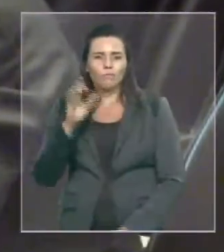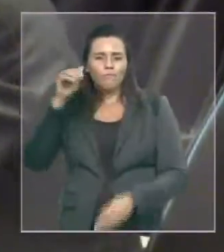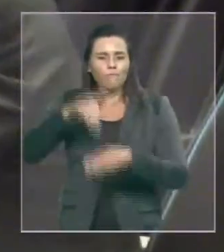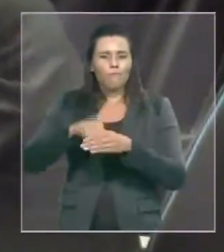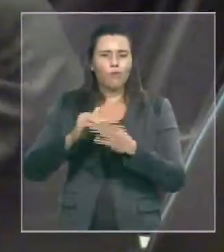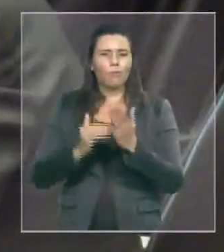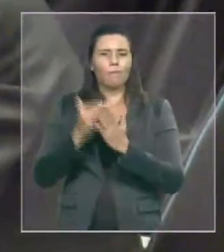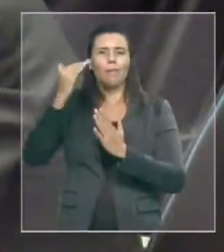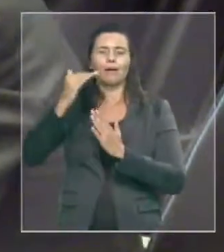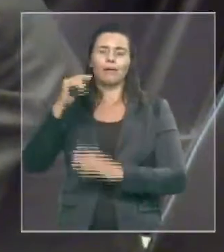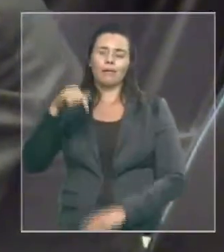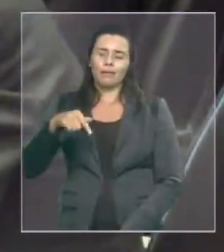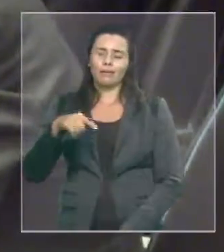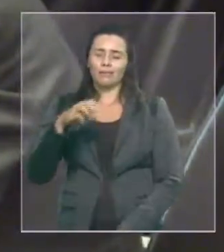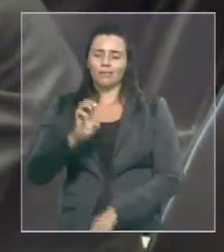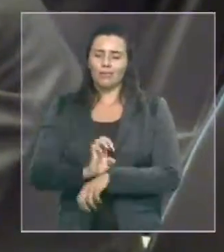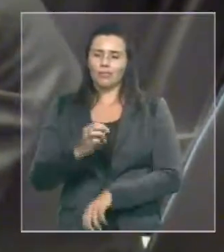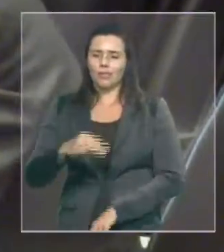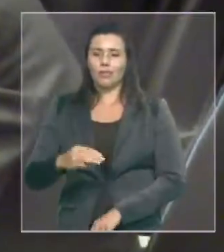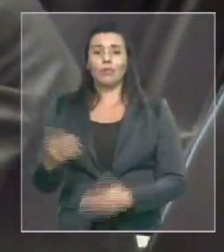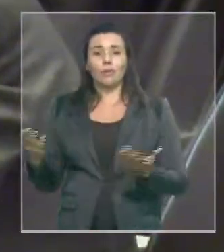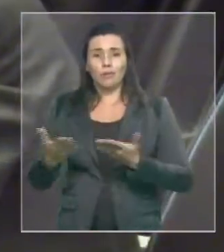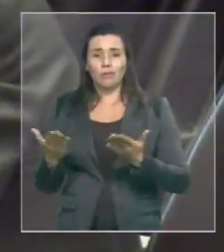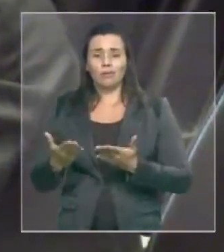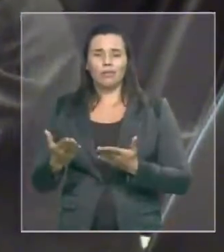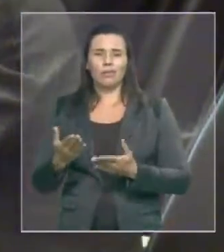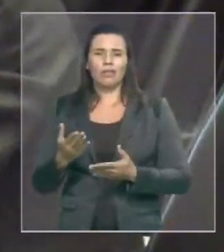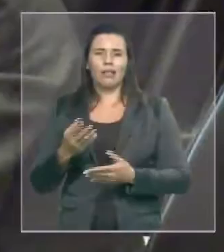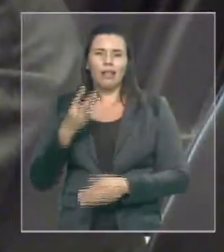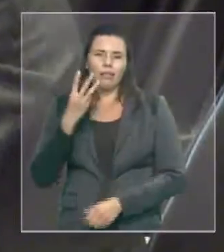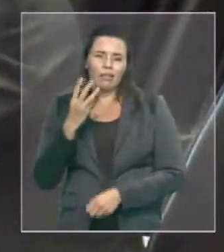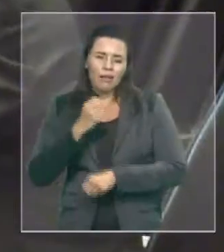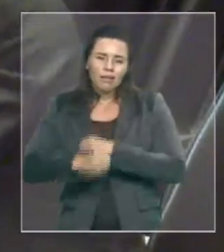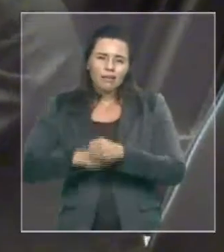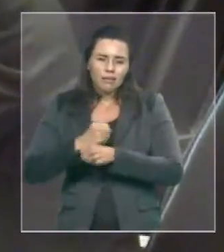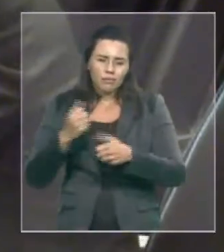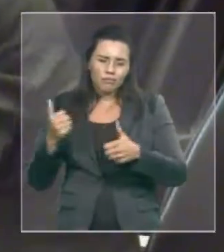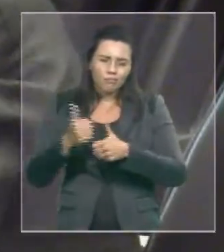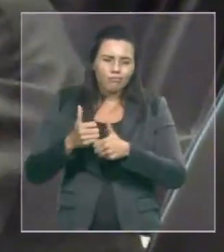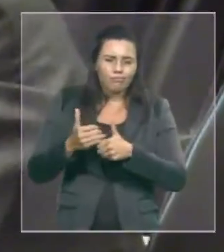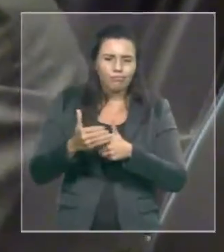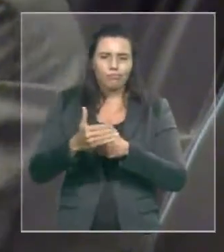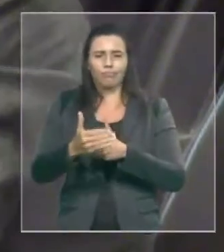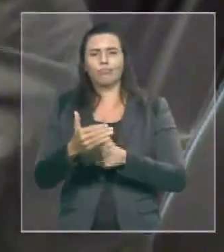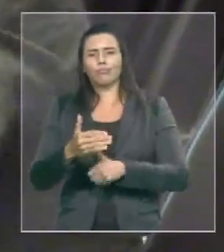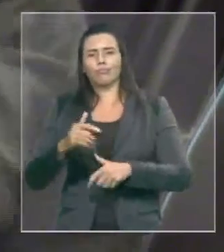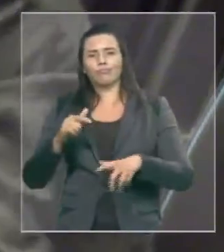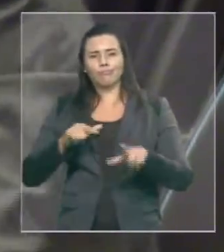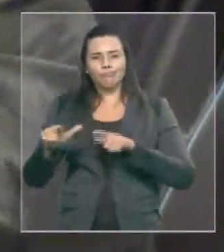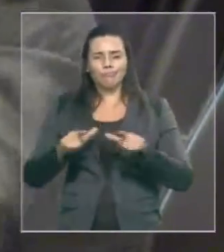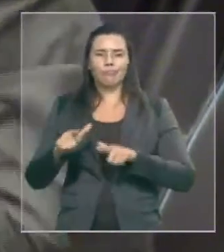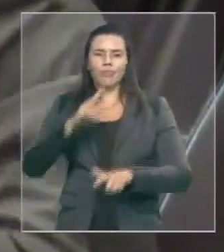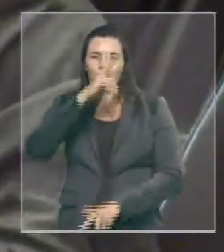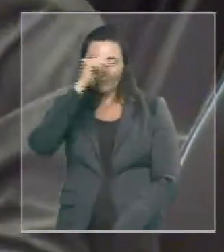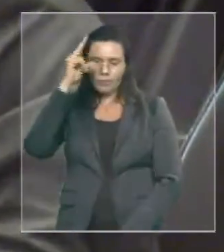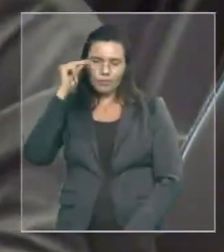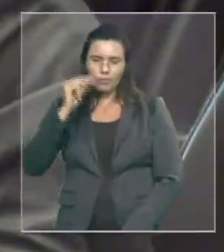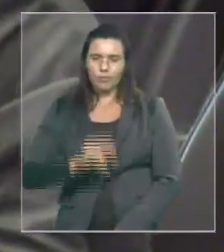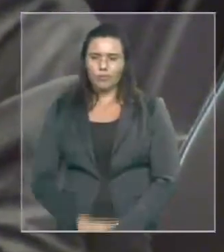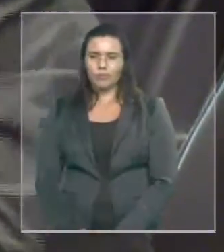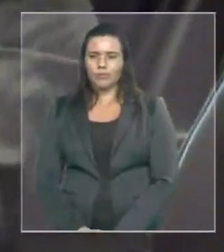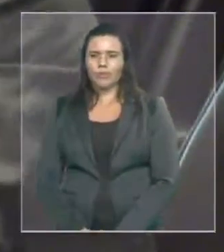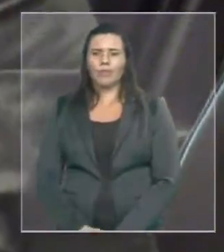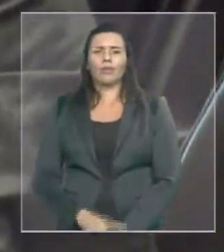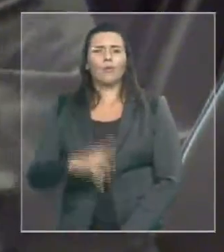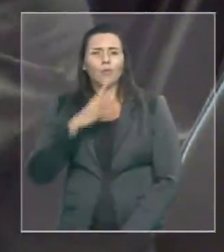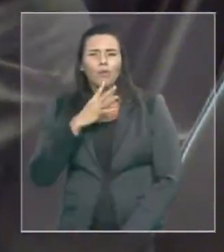que está há 3 anos e pouco à frente da prefeitura, com toda a dificuldade, conseguindo realizar o seu trabalho, reconhecendo as limitações,